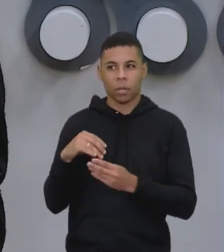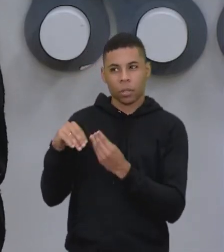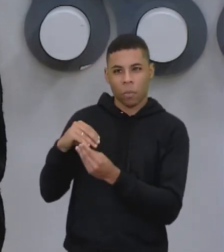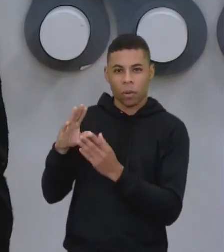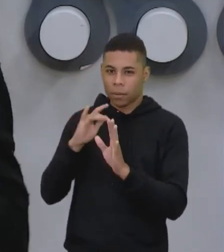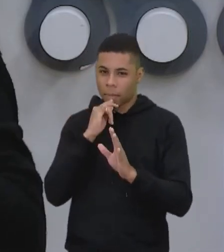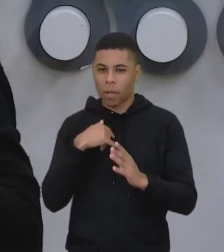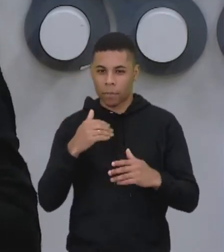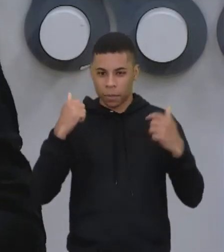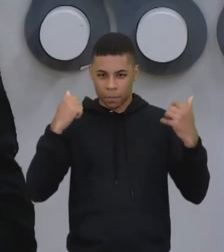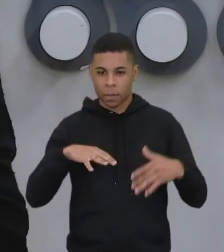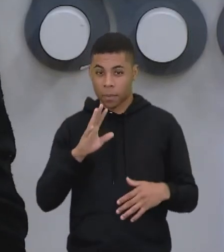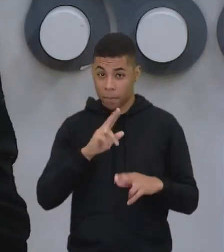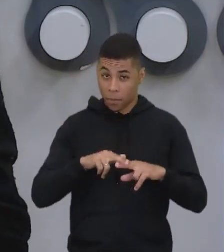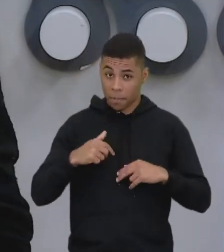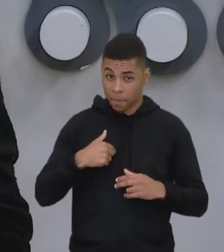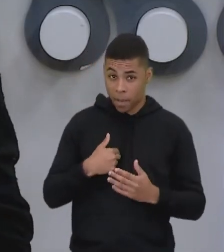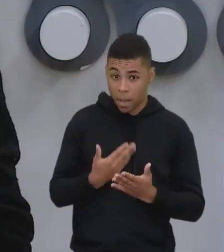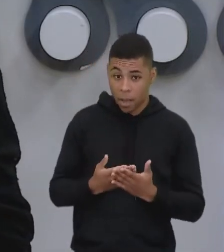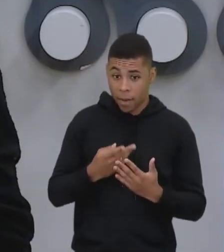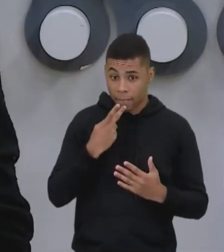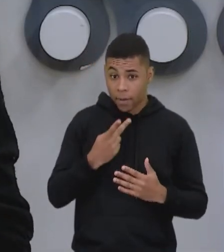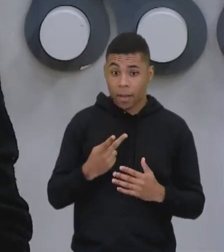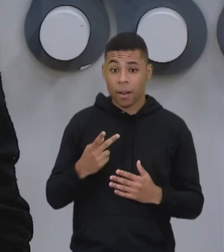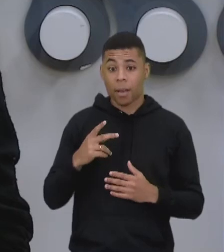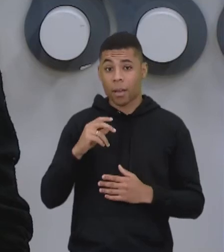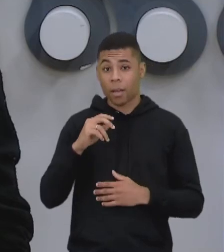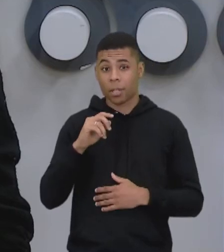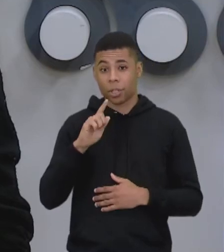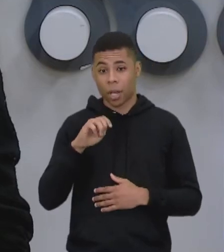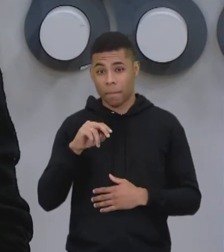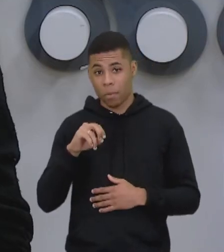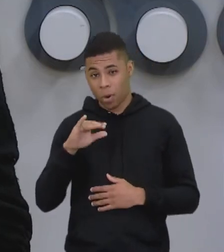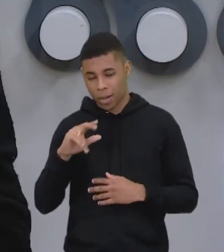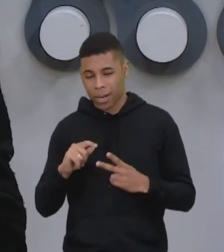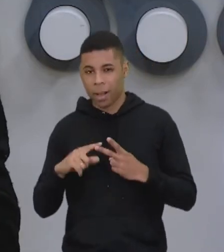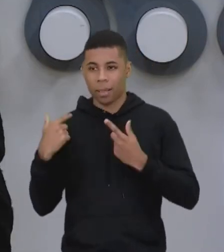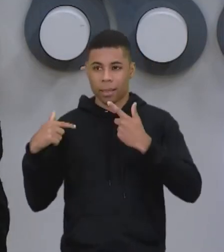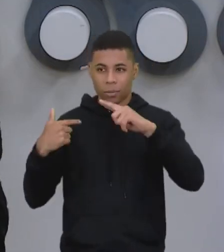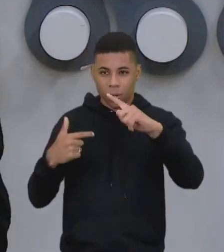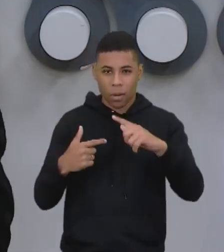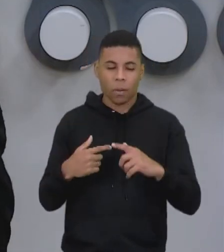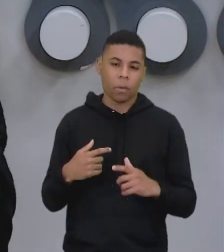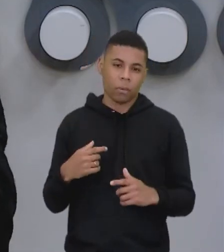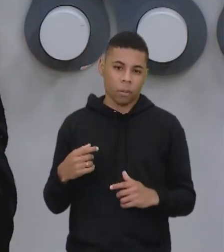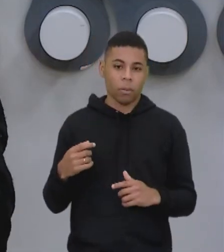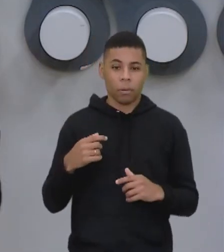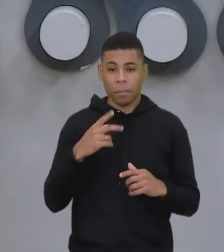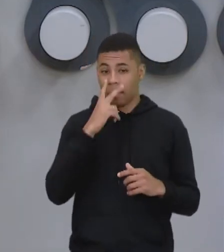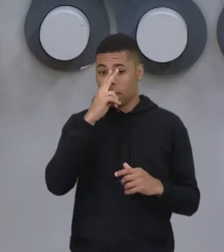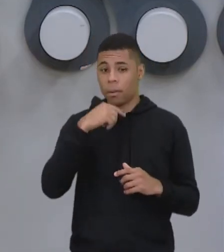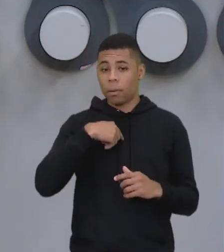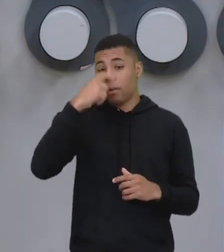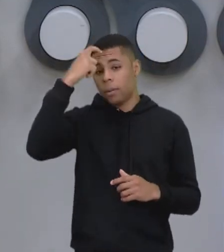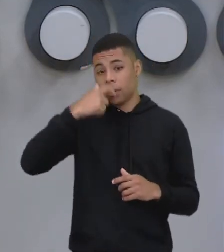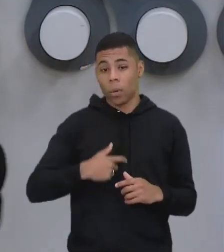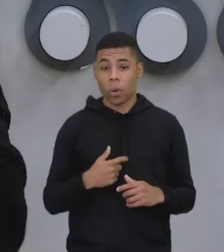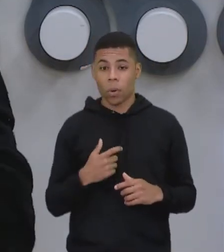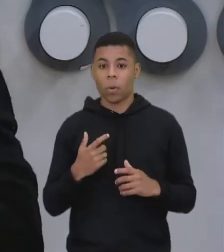fazer um parênteses aqui, porque na minha aula eu falo muito sobre mídia hegemônica e mídia tradicional, e dá a impressão de que eu sou